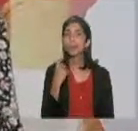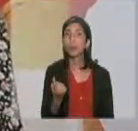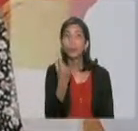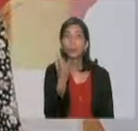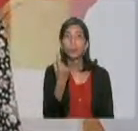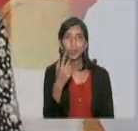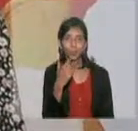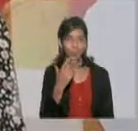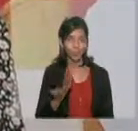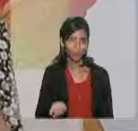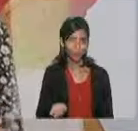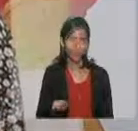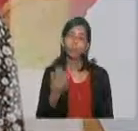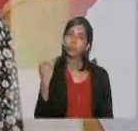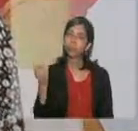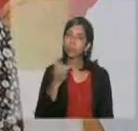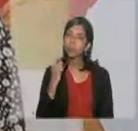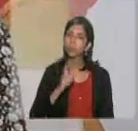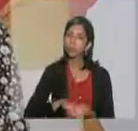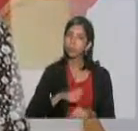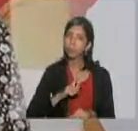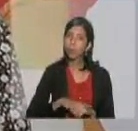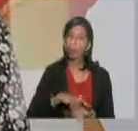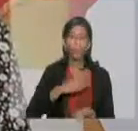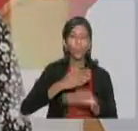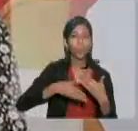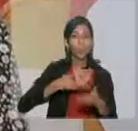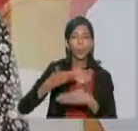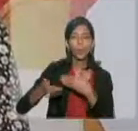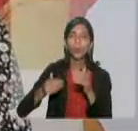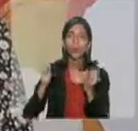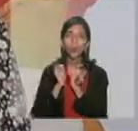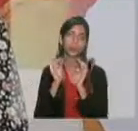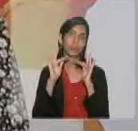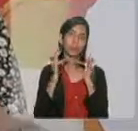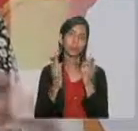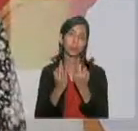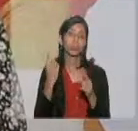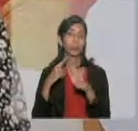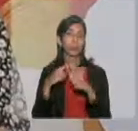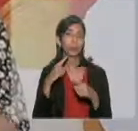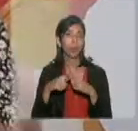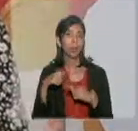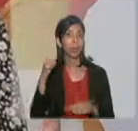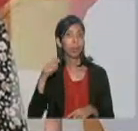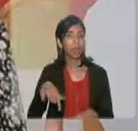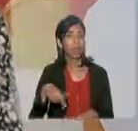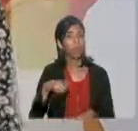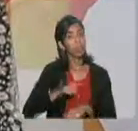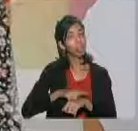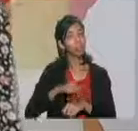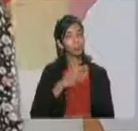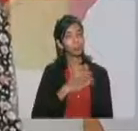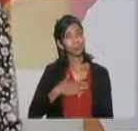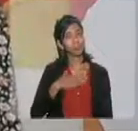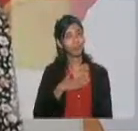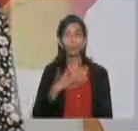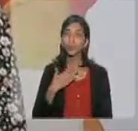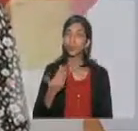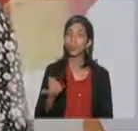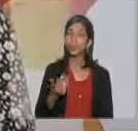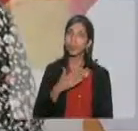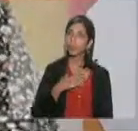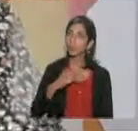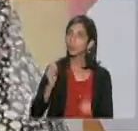fazer nenhuma. Então é muito importante ter esse momento de troca ali com a família, porque passa a ser um momento prazeroso mesmo, né?